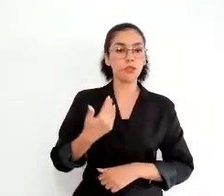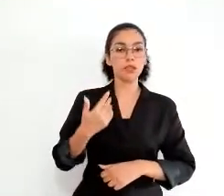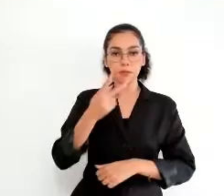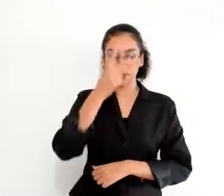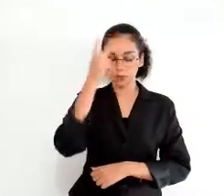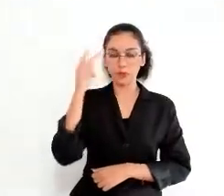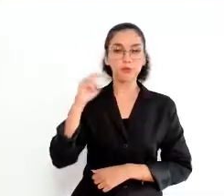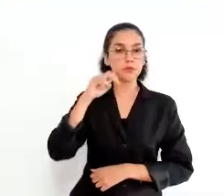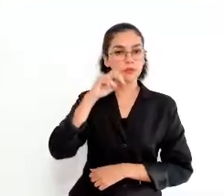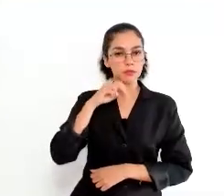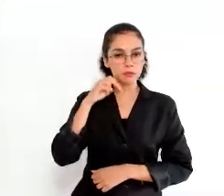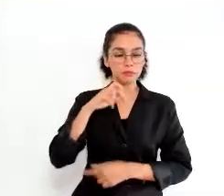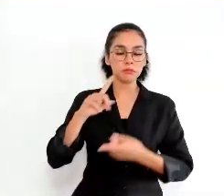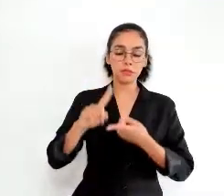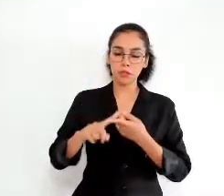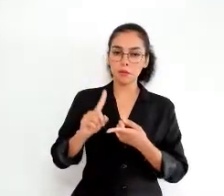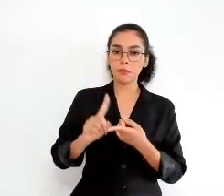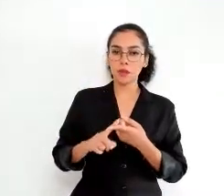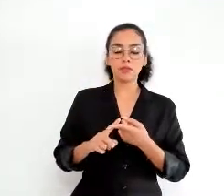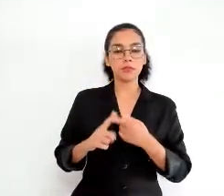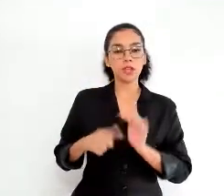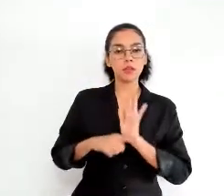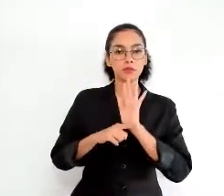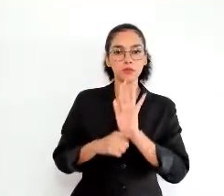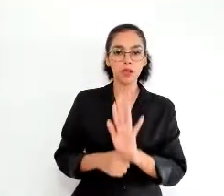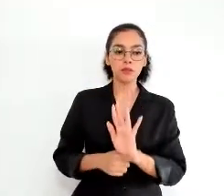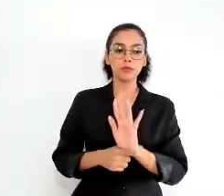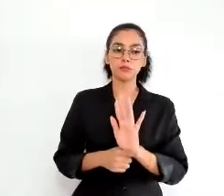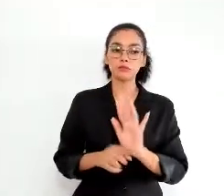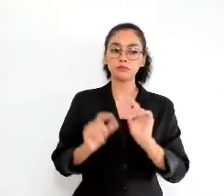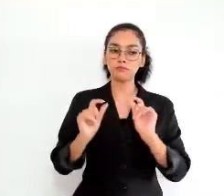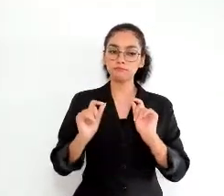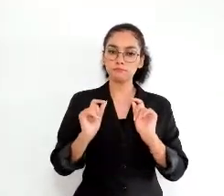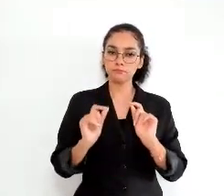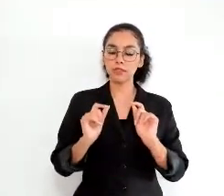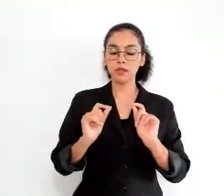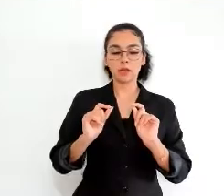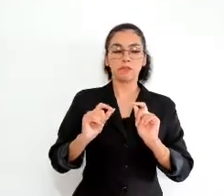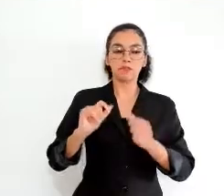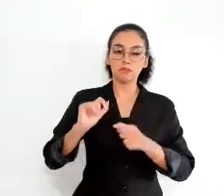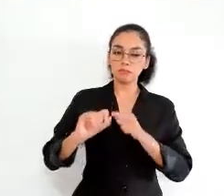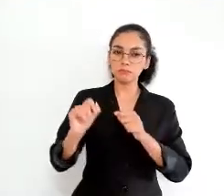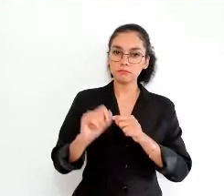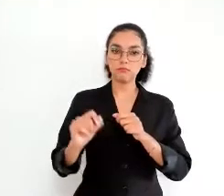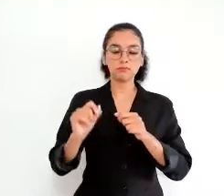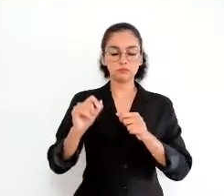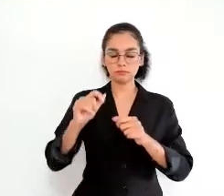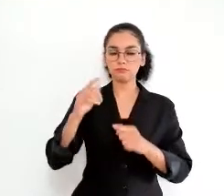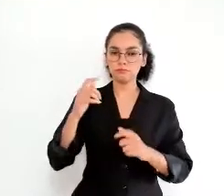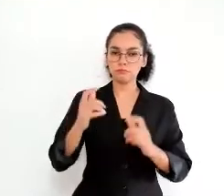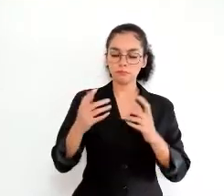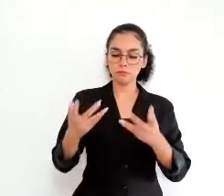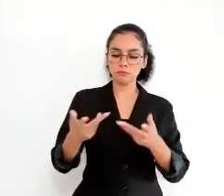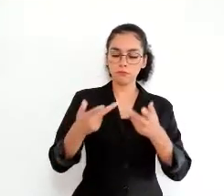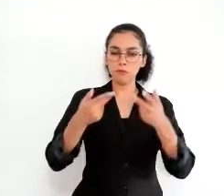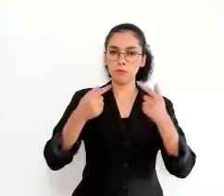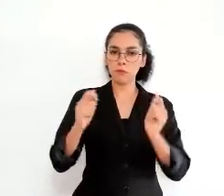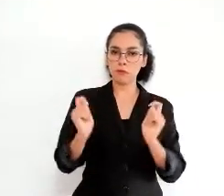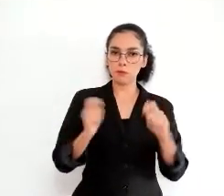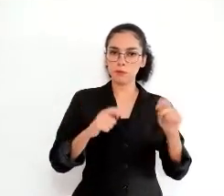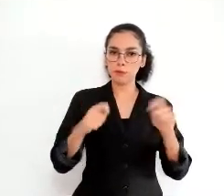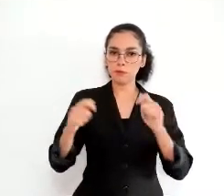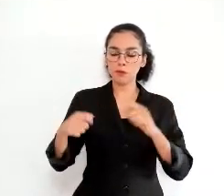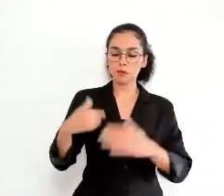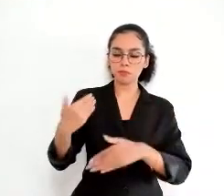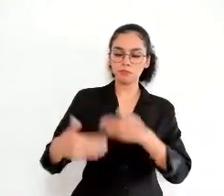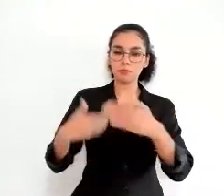contribuído direta ou indiretamente para a consolidação, o aperfeiçoamento e o engrandecimento da Justiça deste